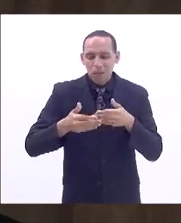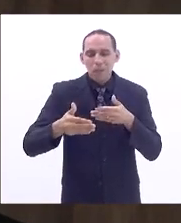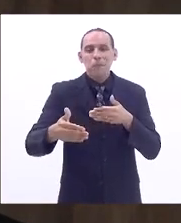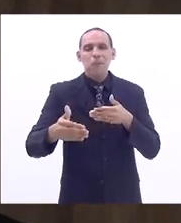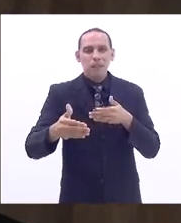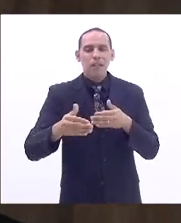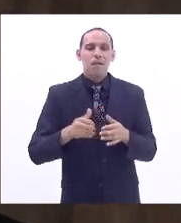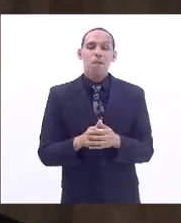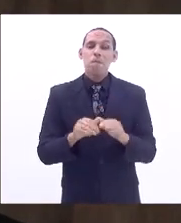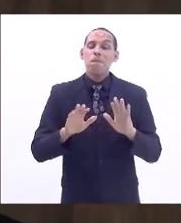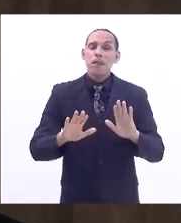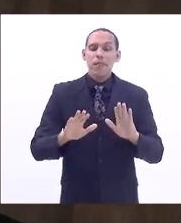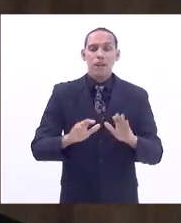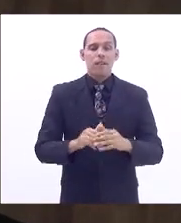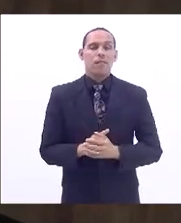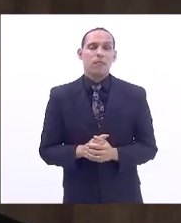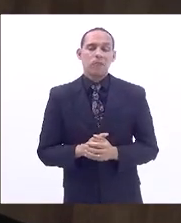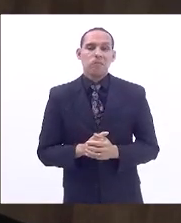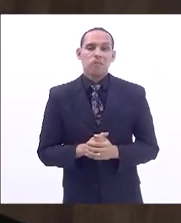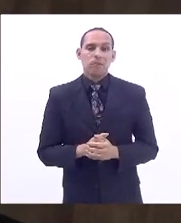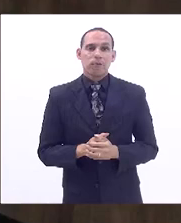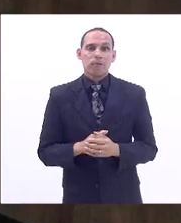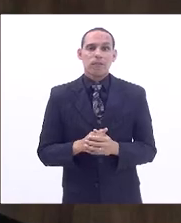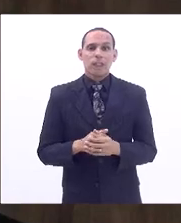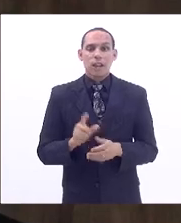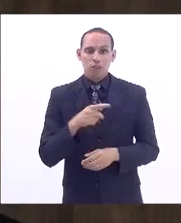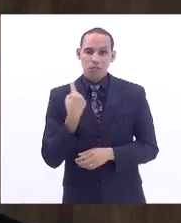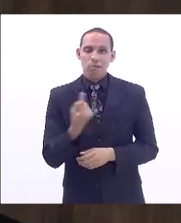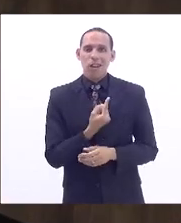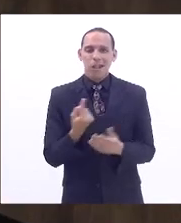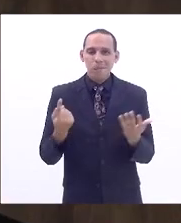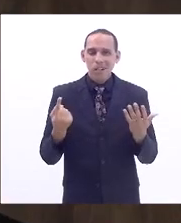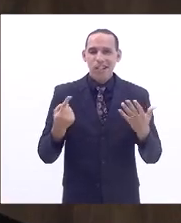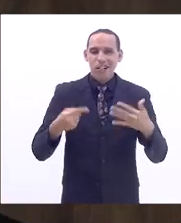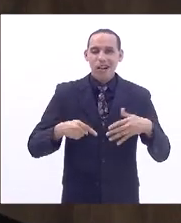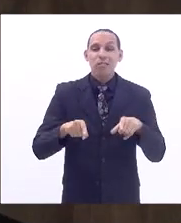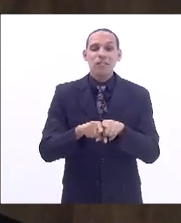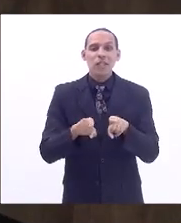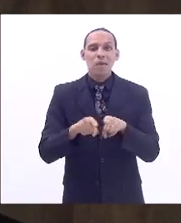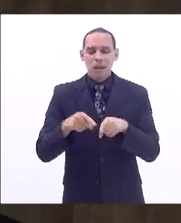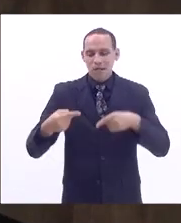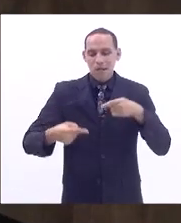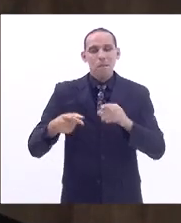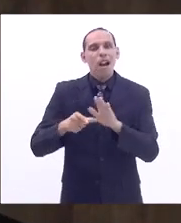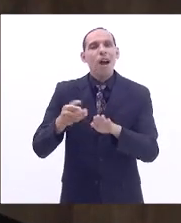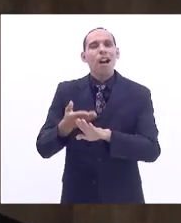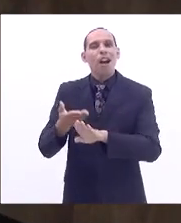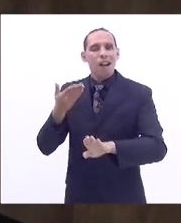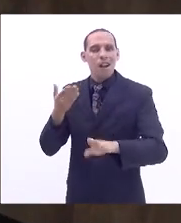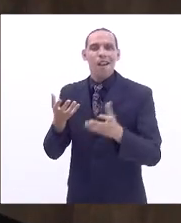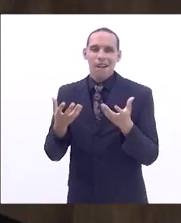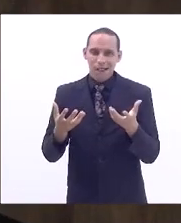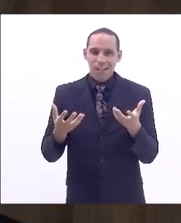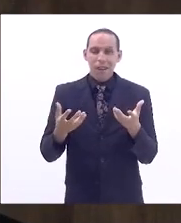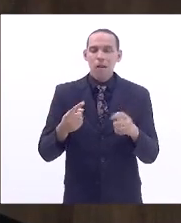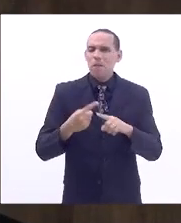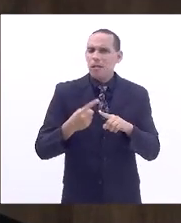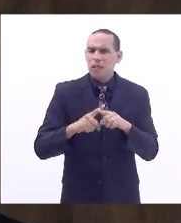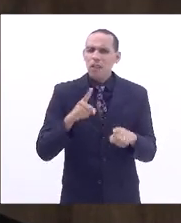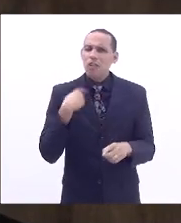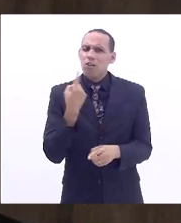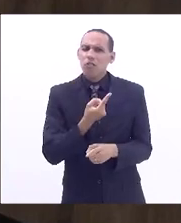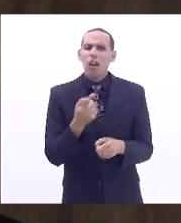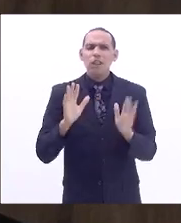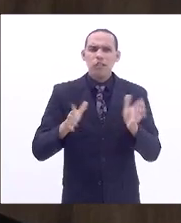podemos fazer só que a nossa bancada está também adiantando um debate Afinal de contas já estamos na metade